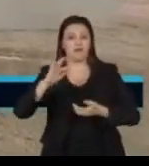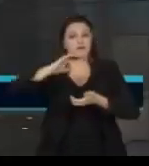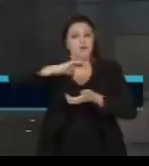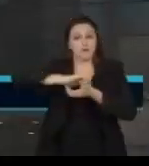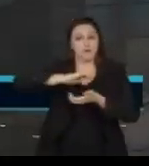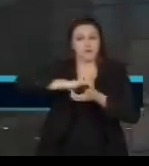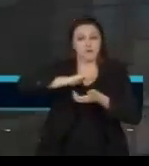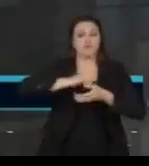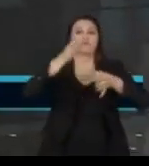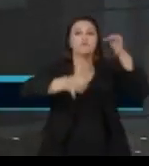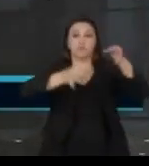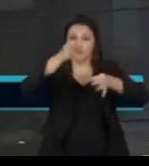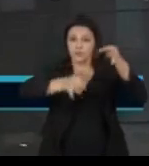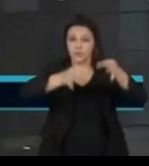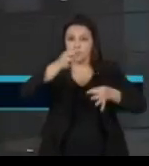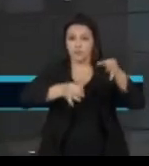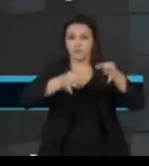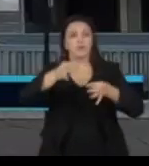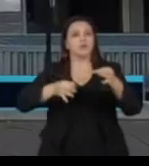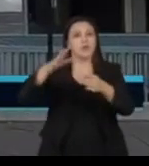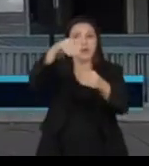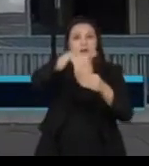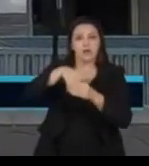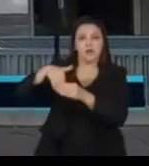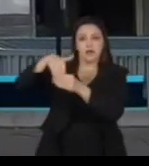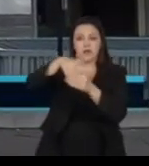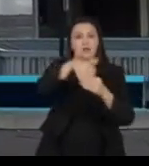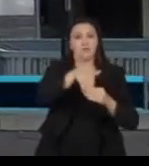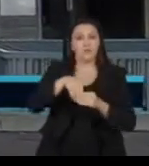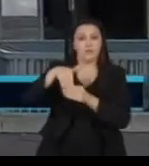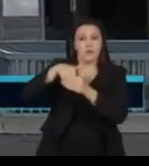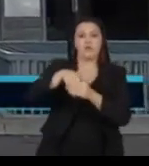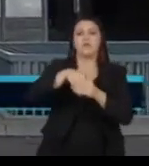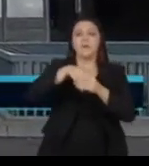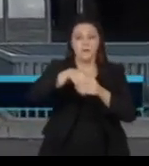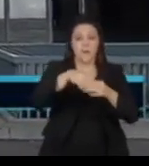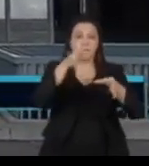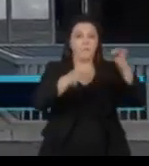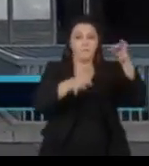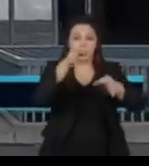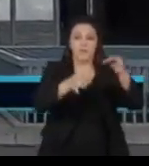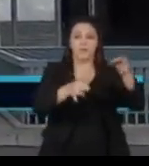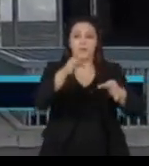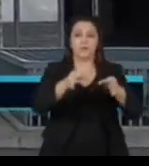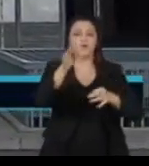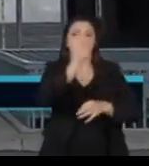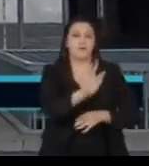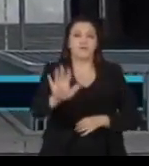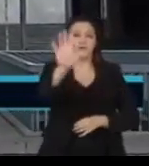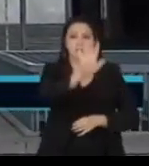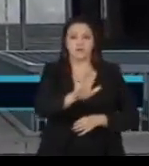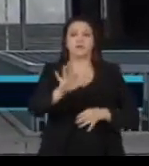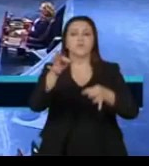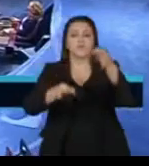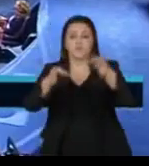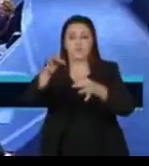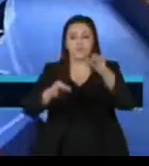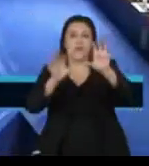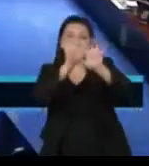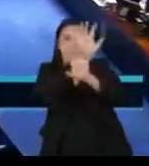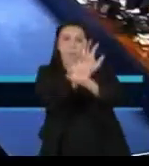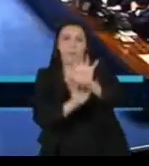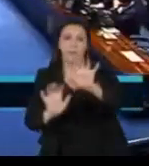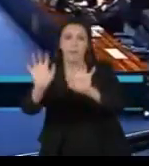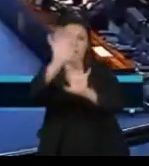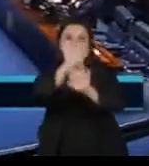Justiça, Tribunal Superior Eleitoral, Tribunais Regionais Federais e Tribunais de Justiça dos Estados. A